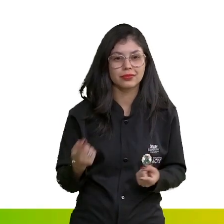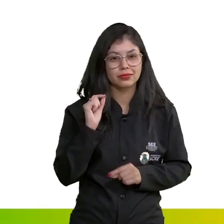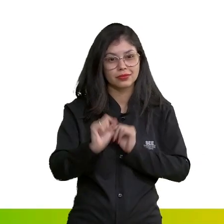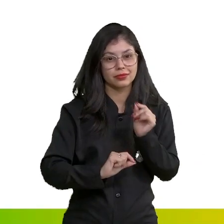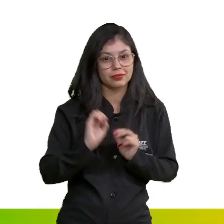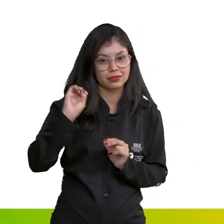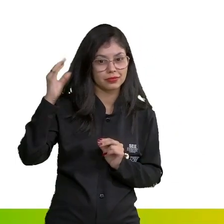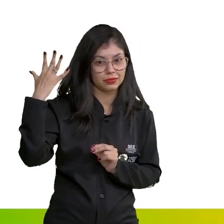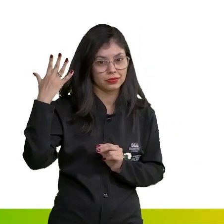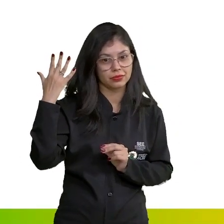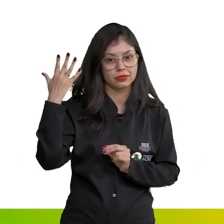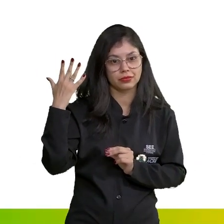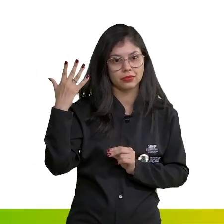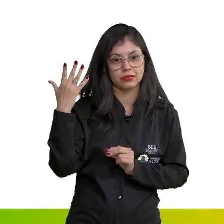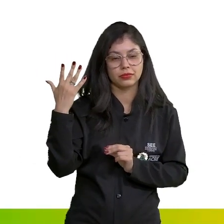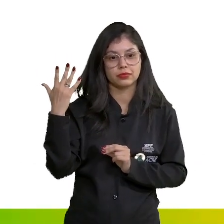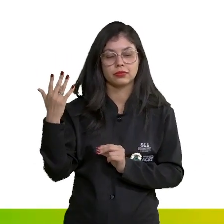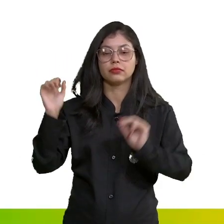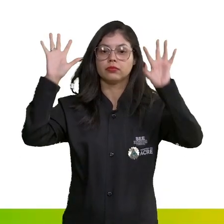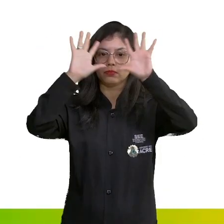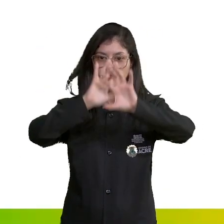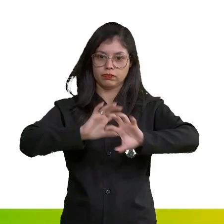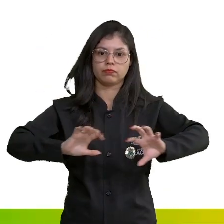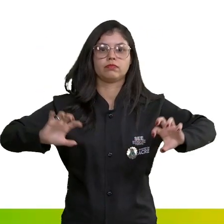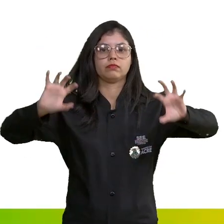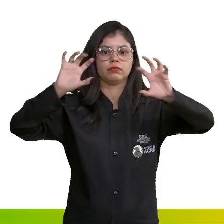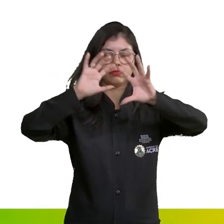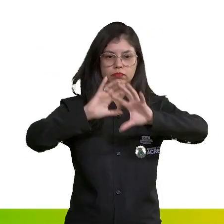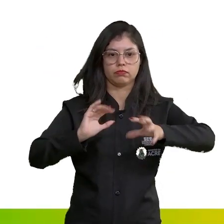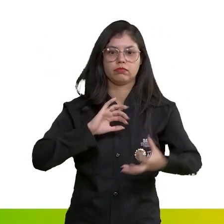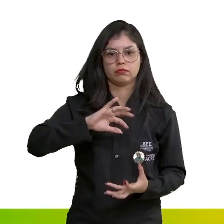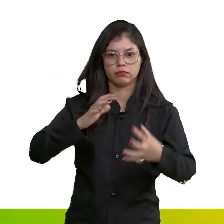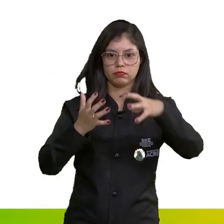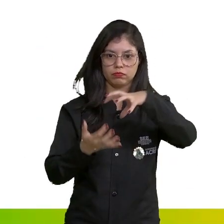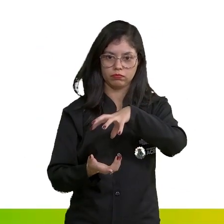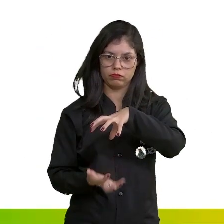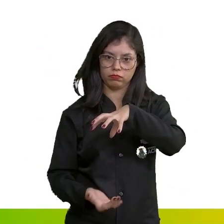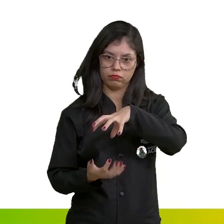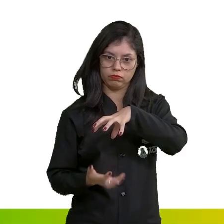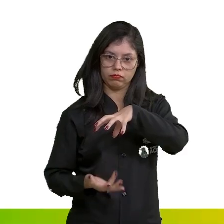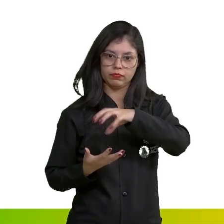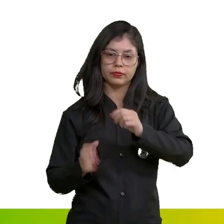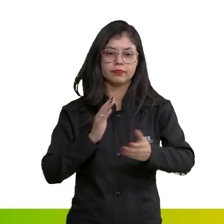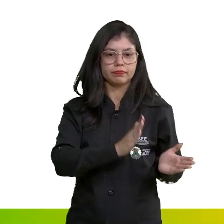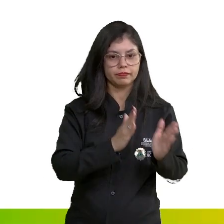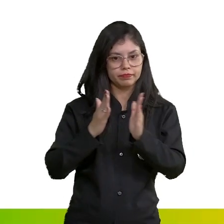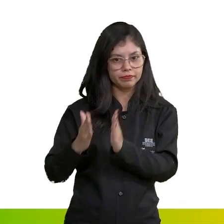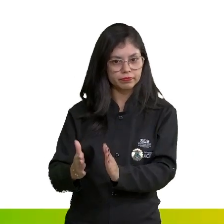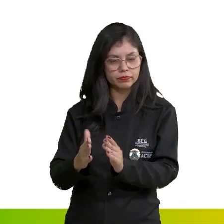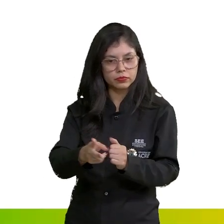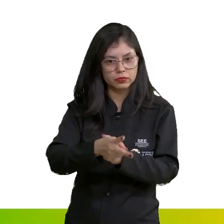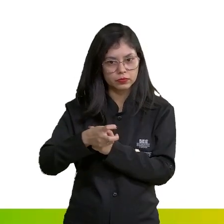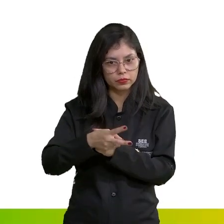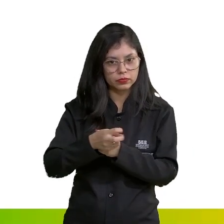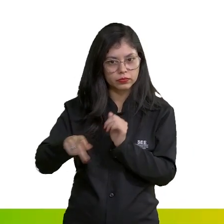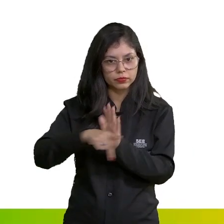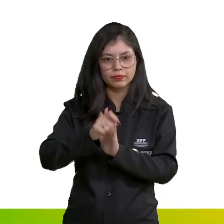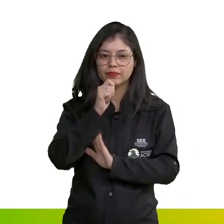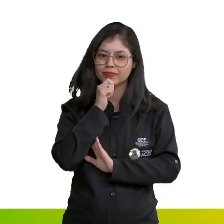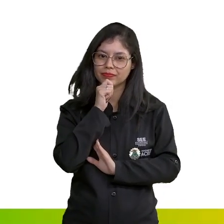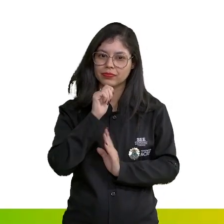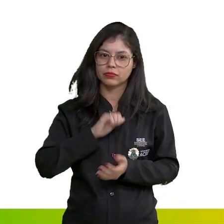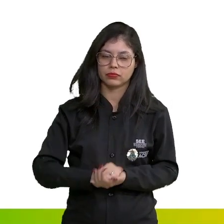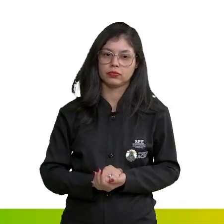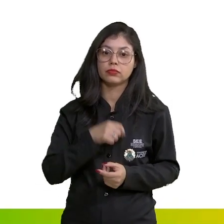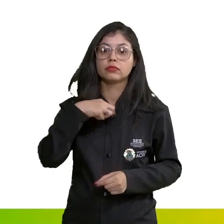está acontecendo aí? Gases do efeito estufa, né? Mas parte dela é absorvida pelos gases de efeito